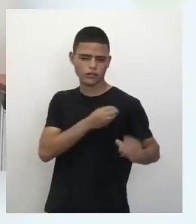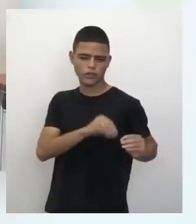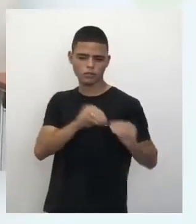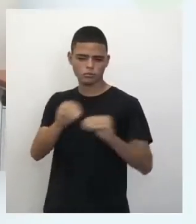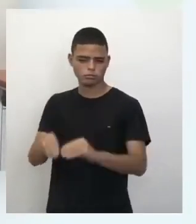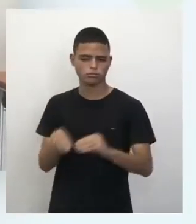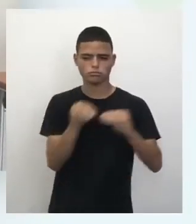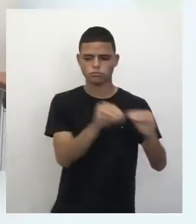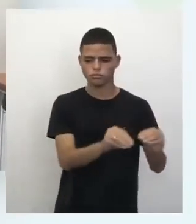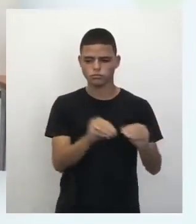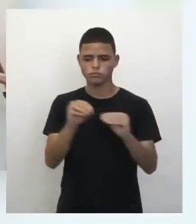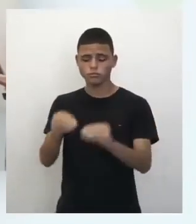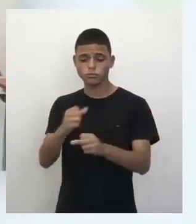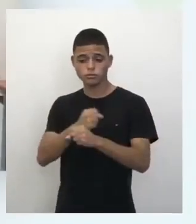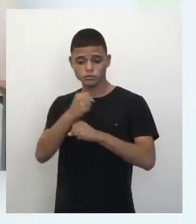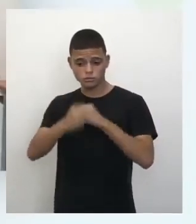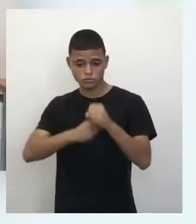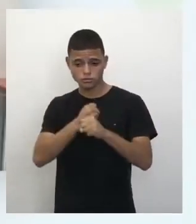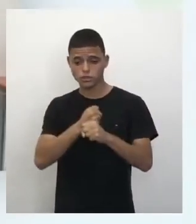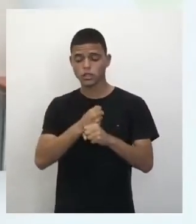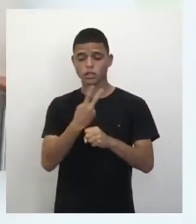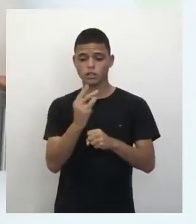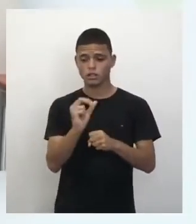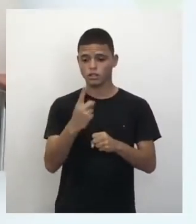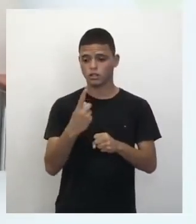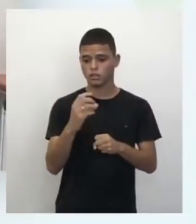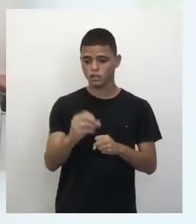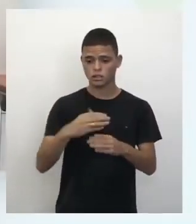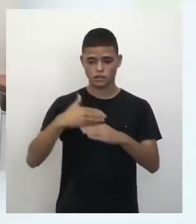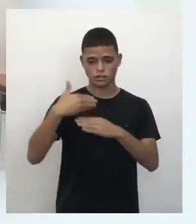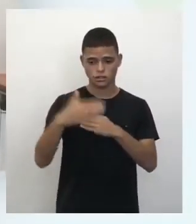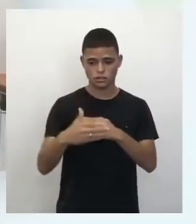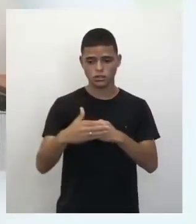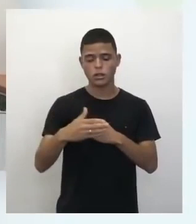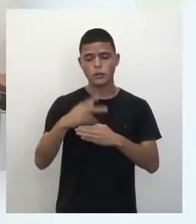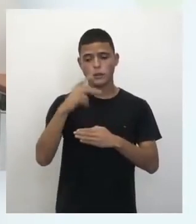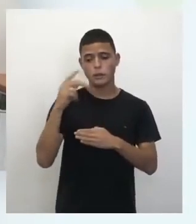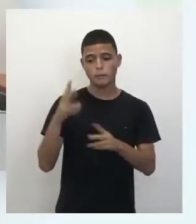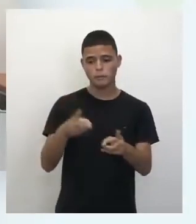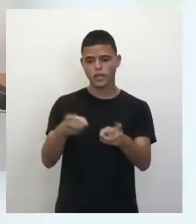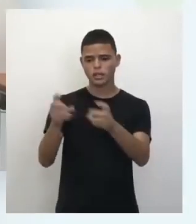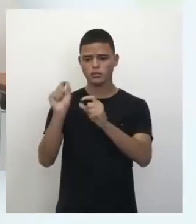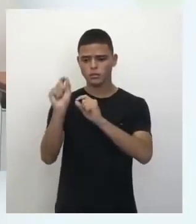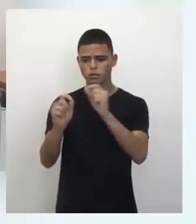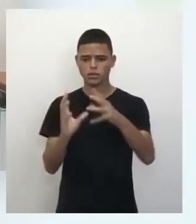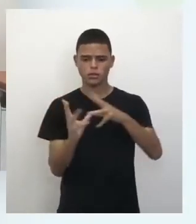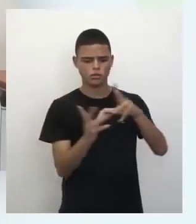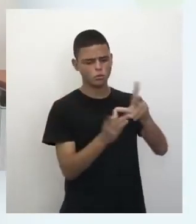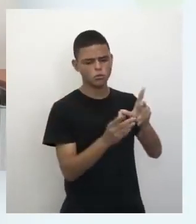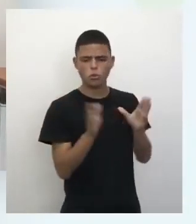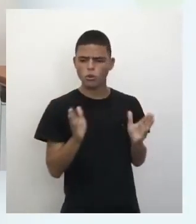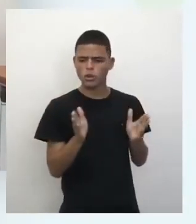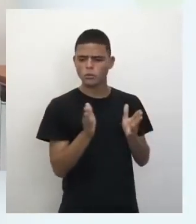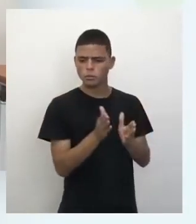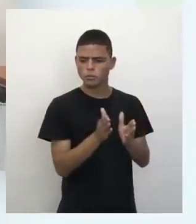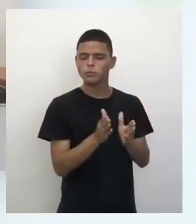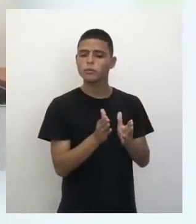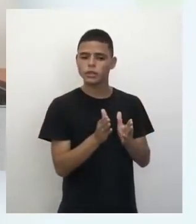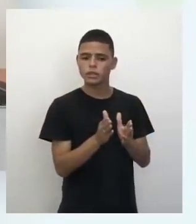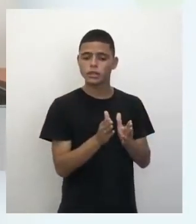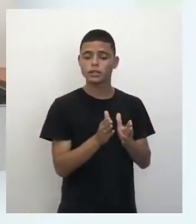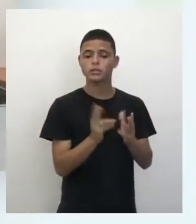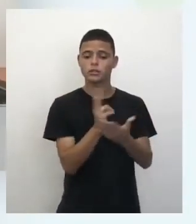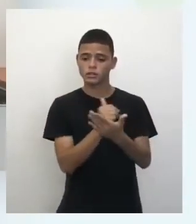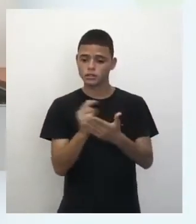anos depois de 2010, isso me fez perceber que o mundo é um lugar bem pequenininho. Então essa é a ideia que essa imagem me